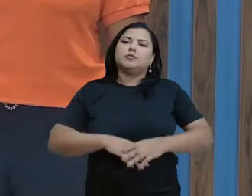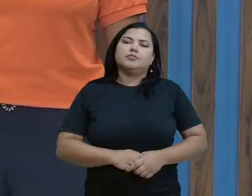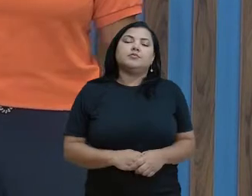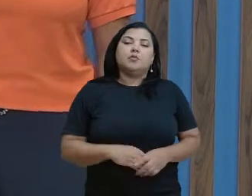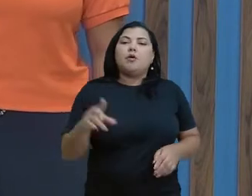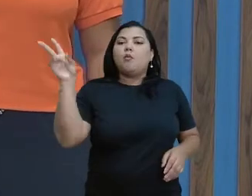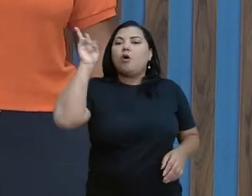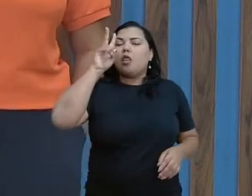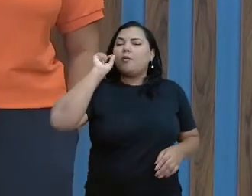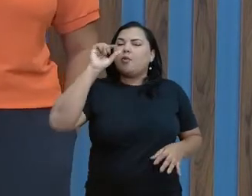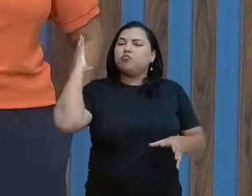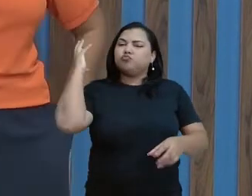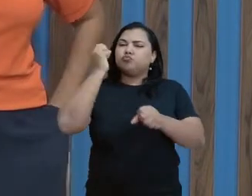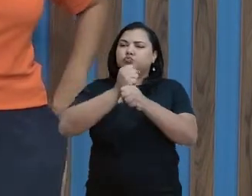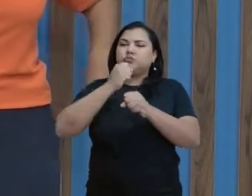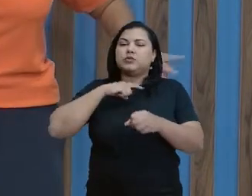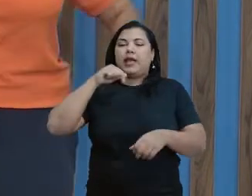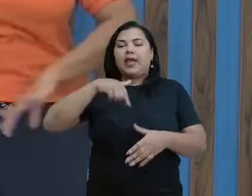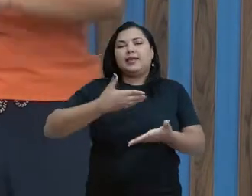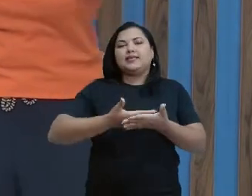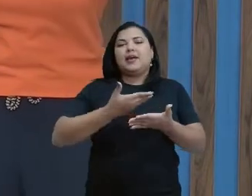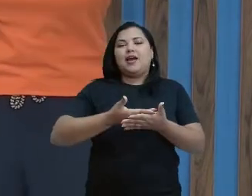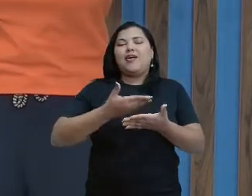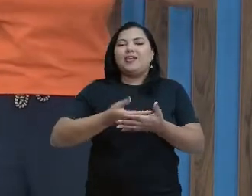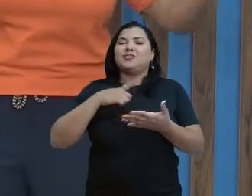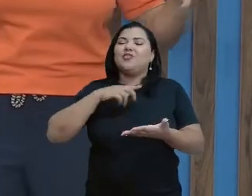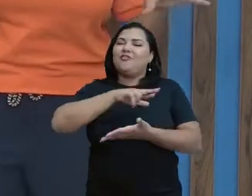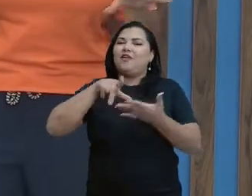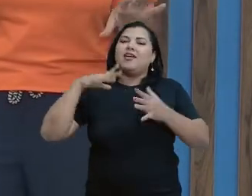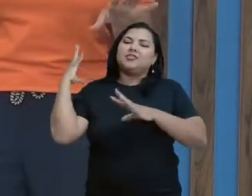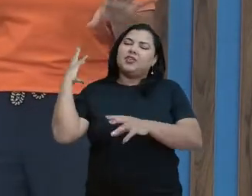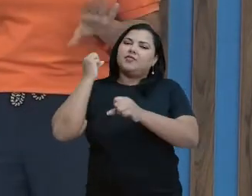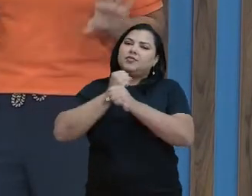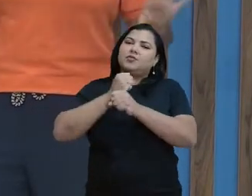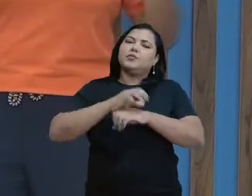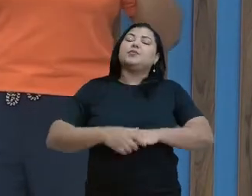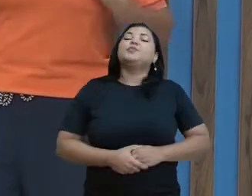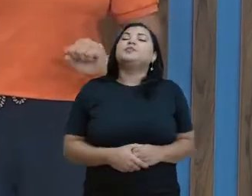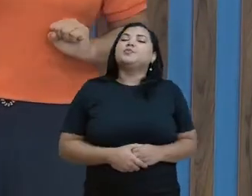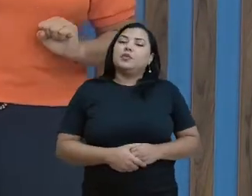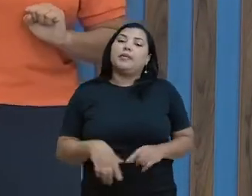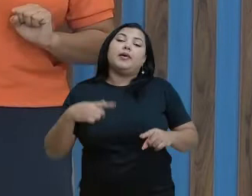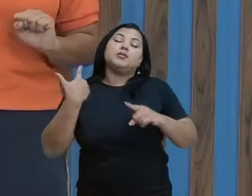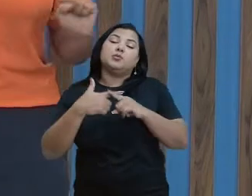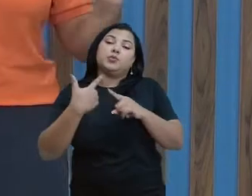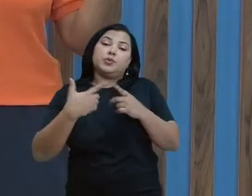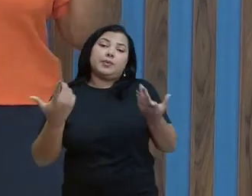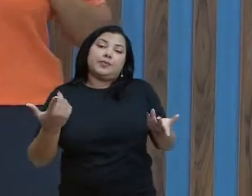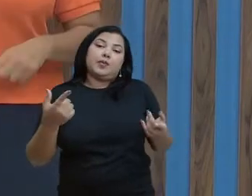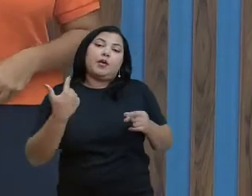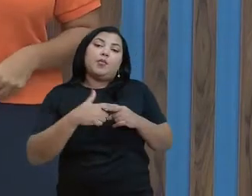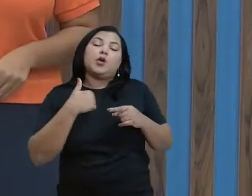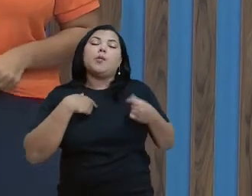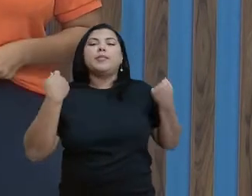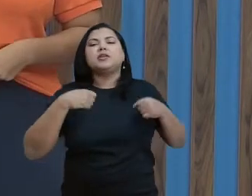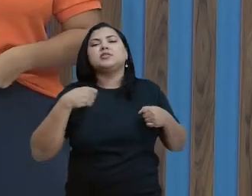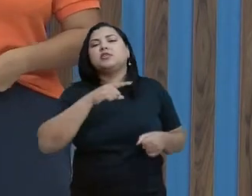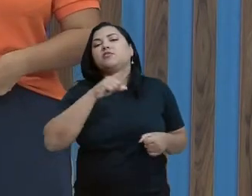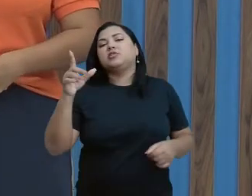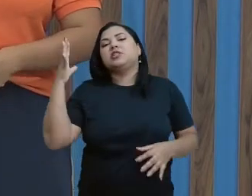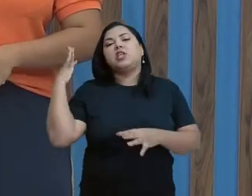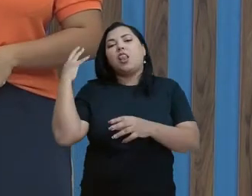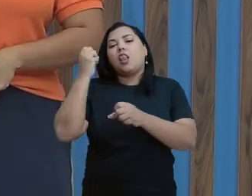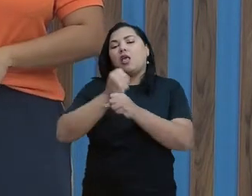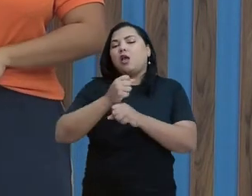vamos relembrar o que é. Essa outra, sim, é uma infinidade de revisões. Mas por quê? Porque eu preciso que vocês relembrem